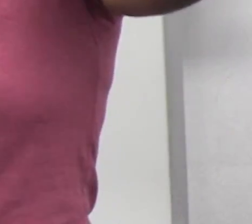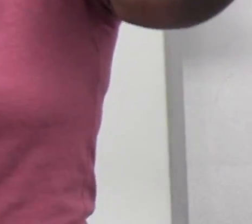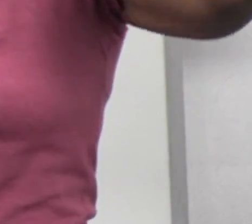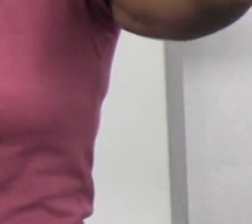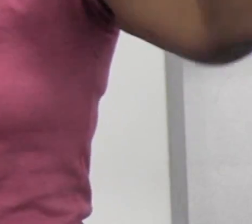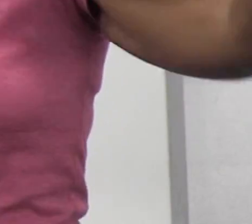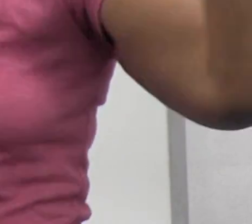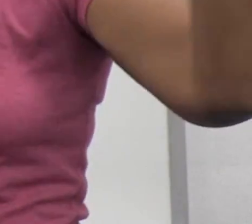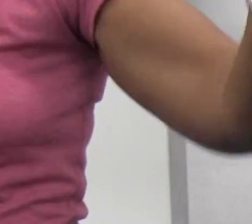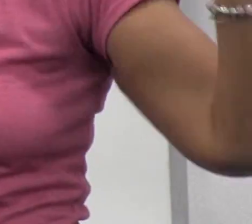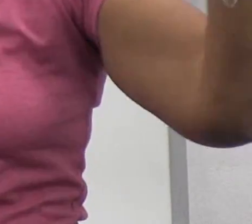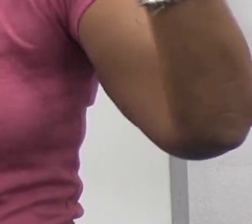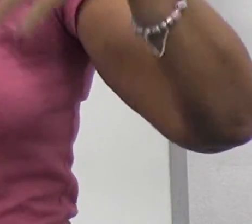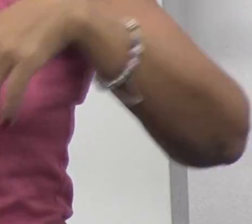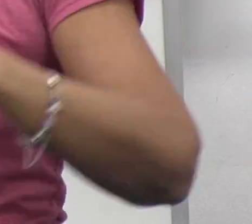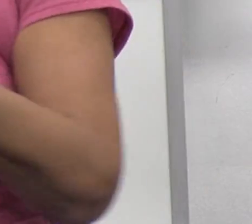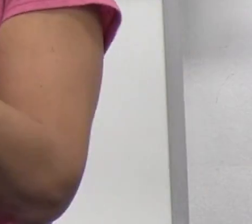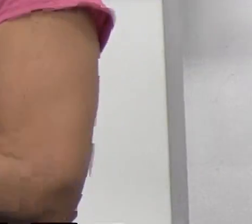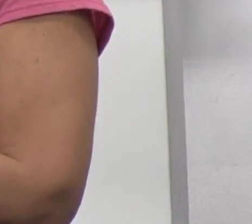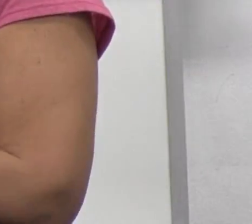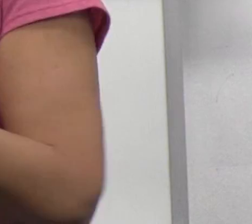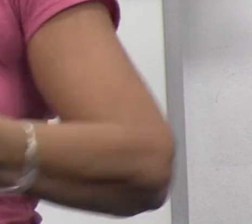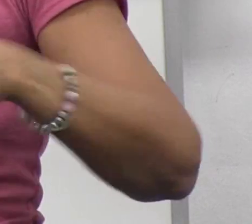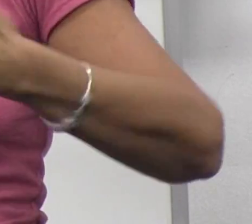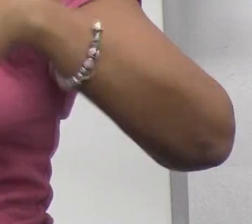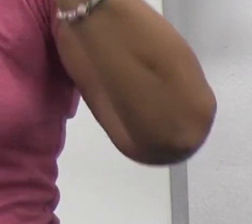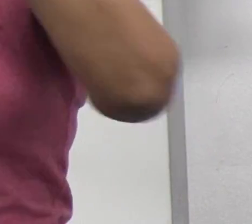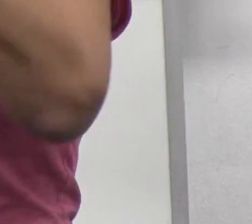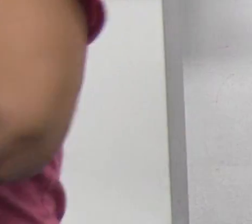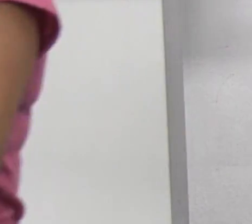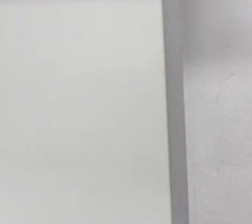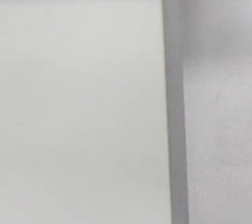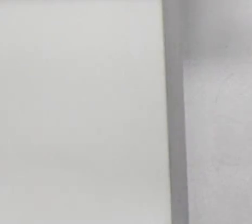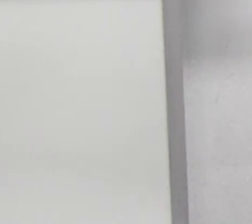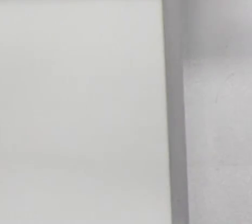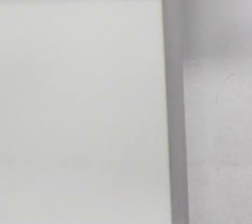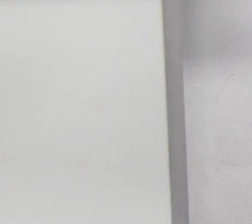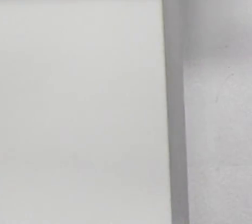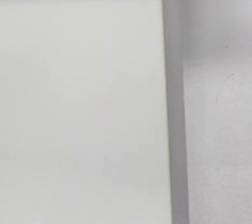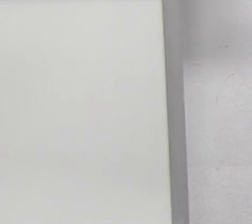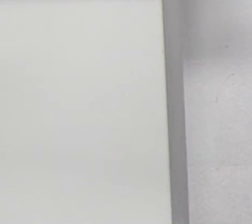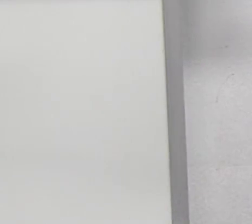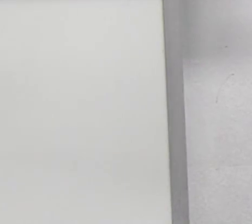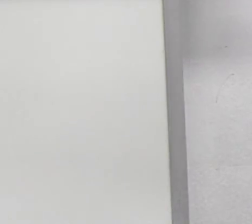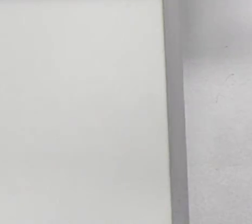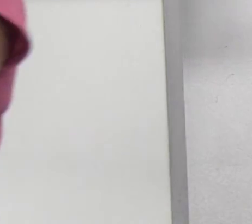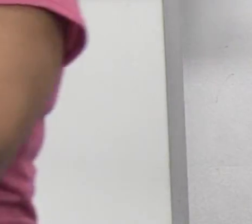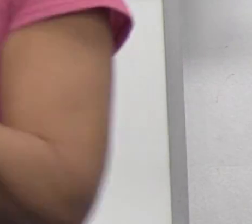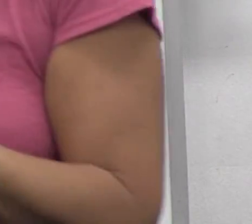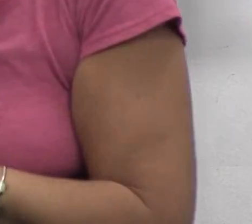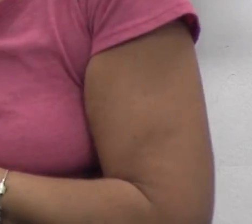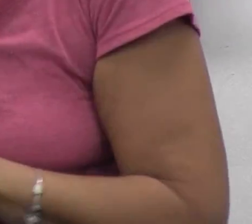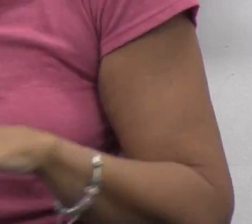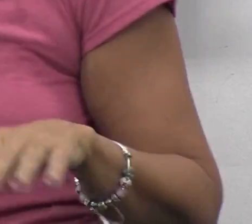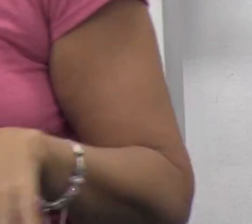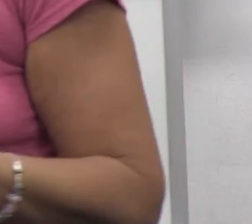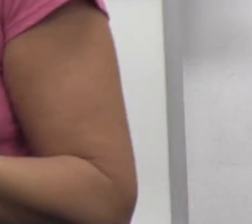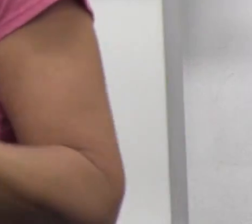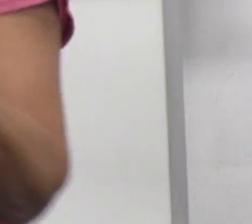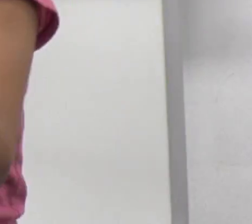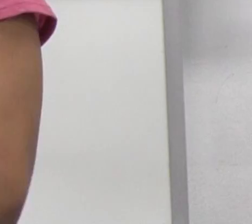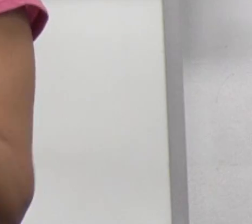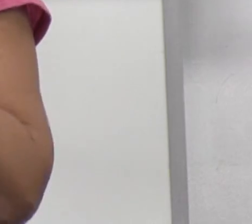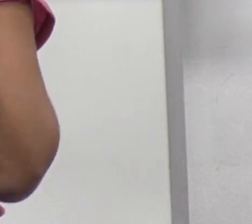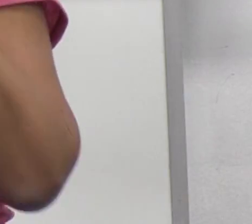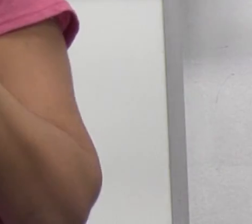comecei a ensinar os alunos, fui sinalizando em quatro aulas, bastante tempo, né? E aí depois eles foram escrevendo e eles